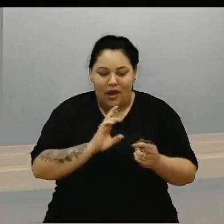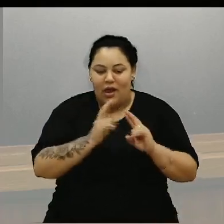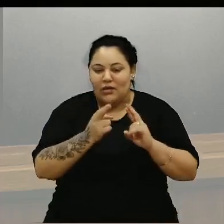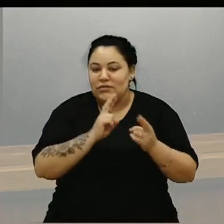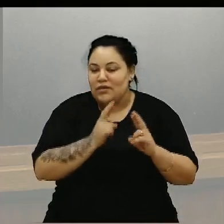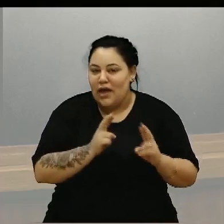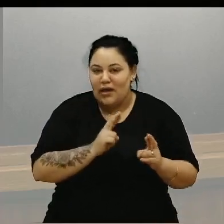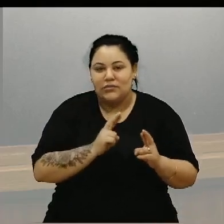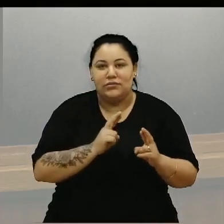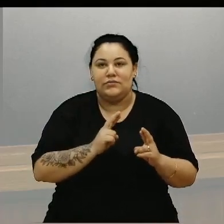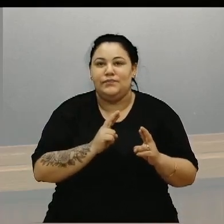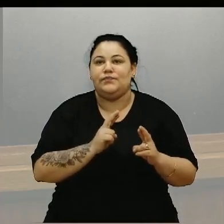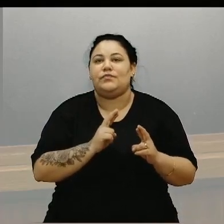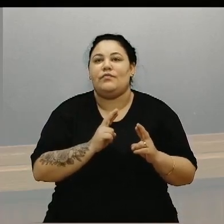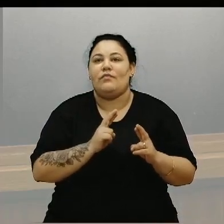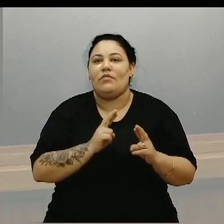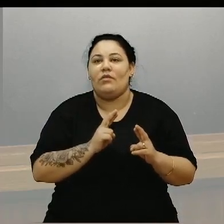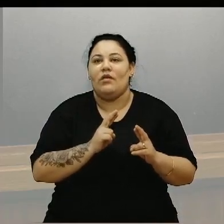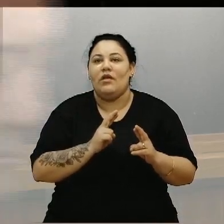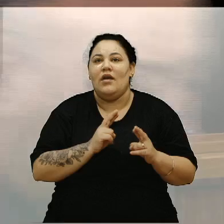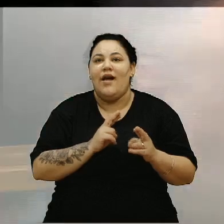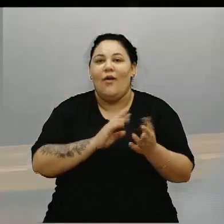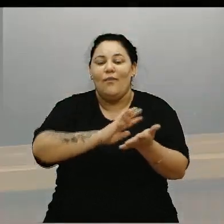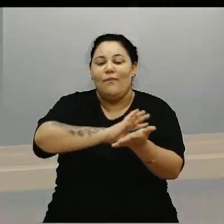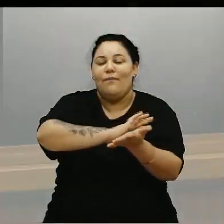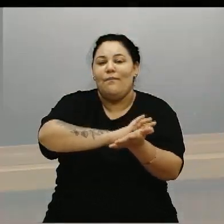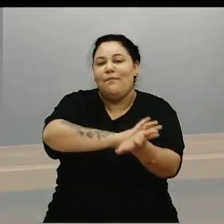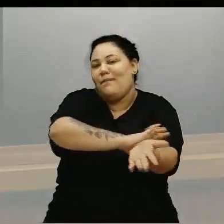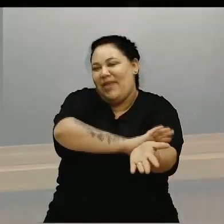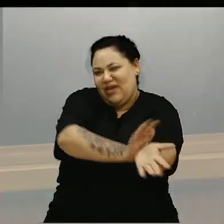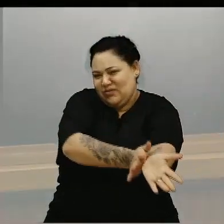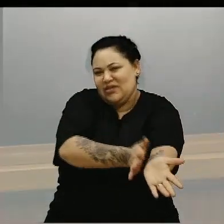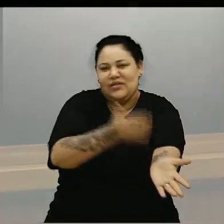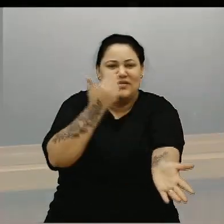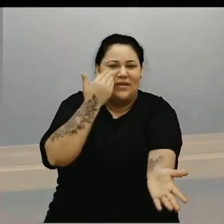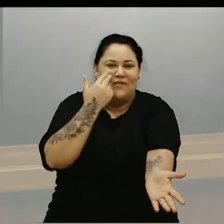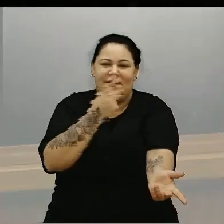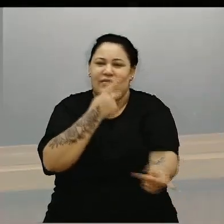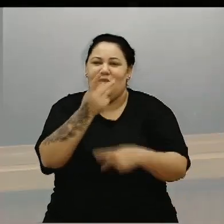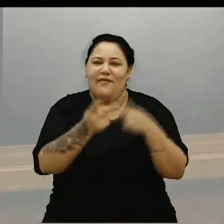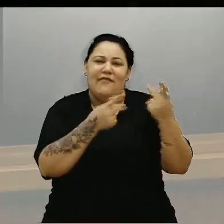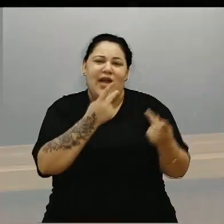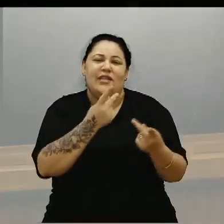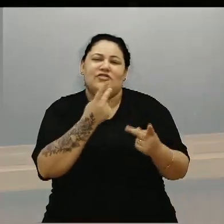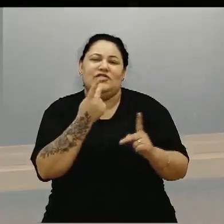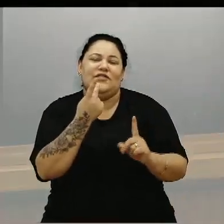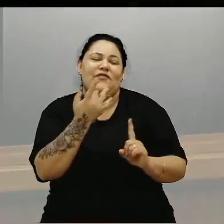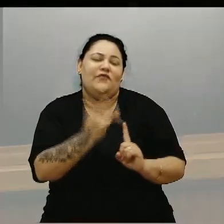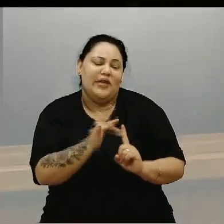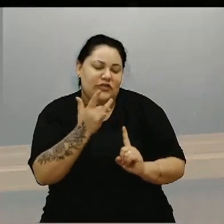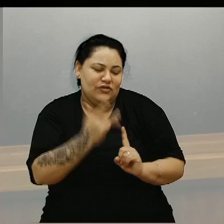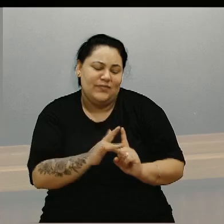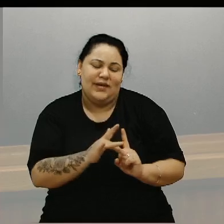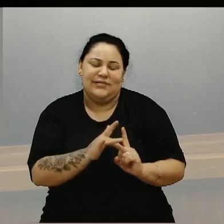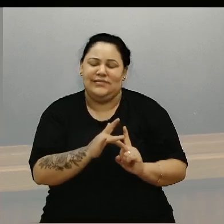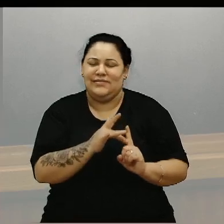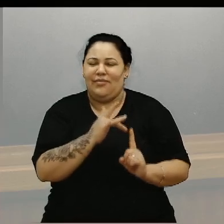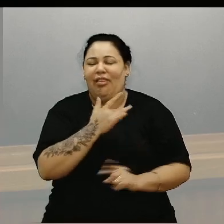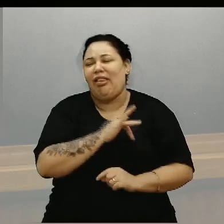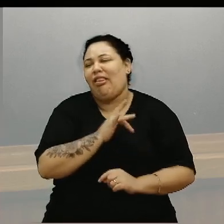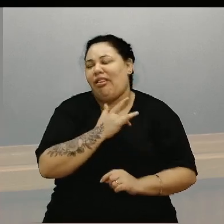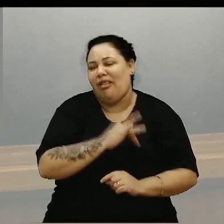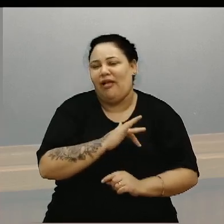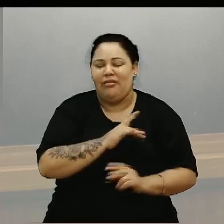histórico fazem só um discurso quase de pena, de vitimização desses povos. E, na verdade, não